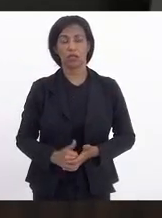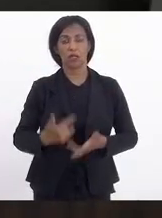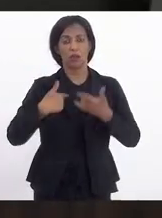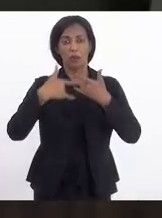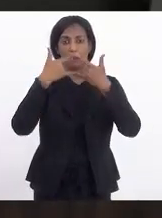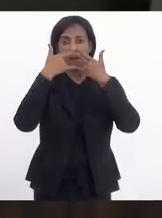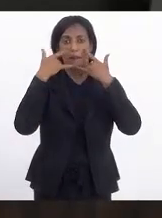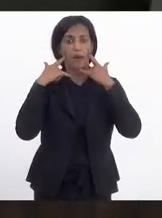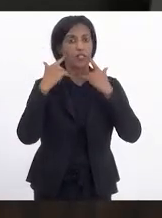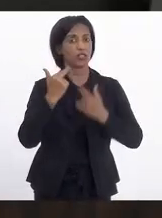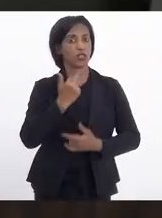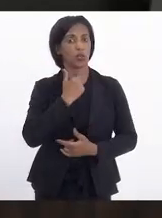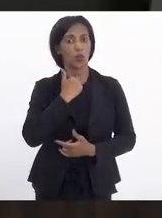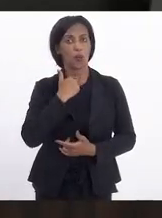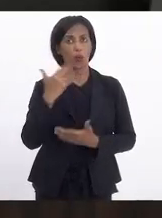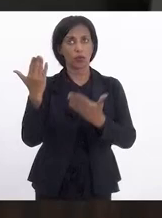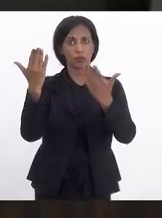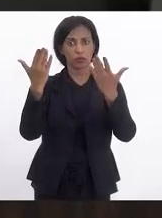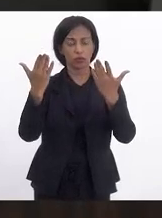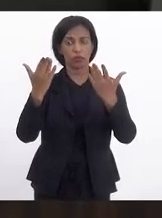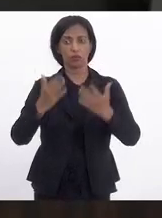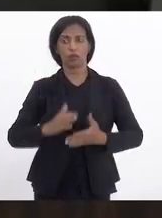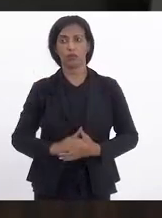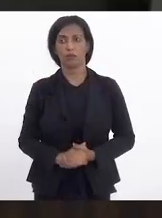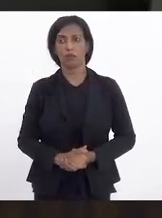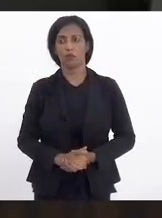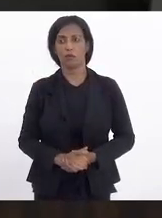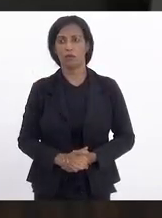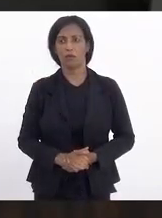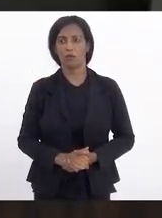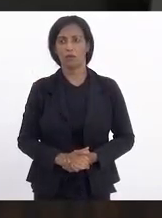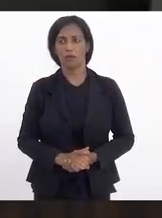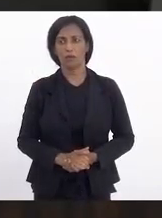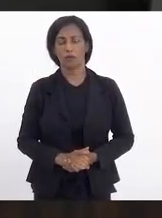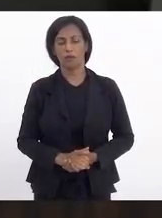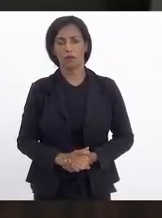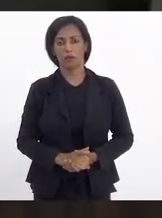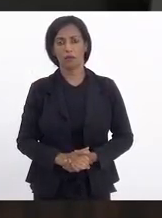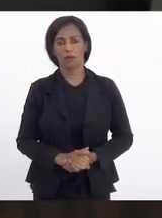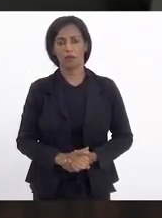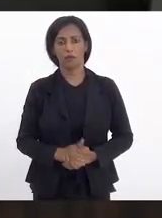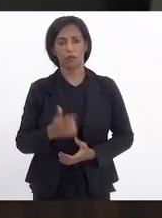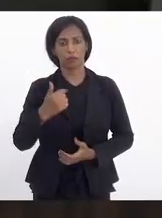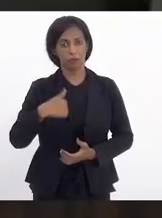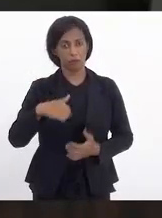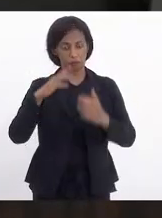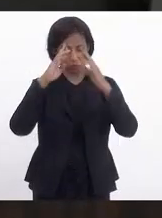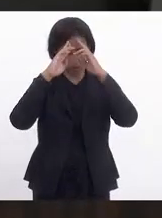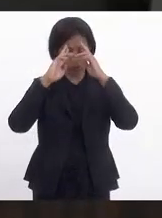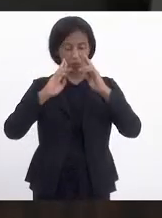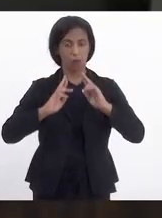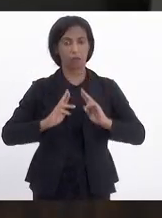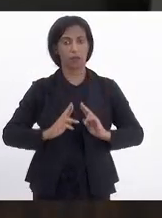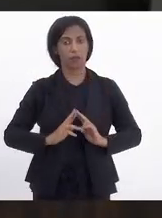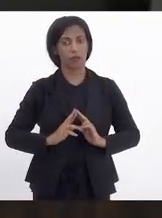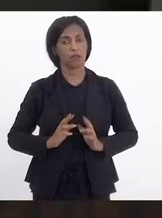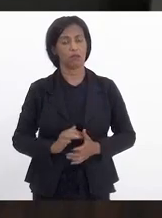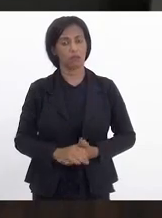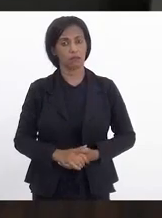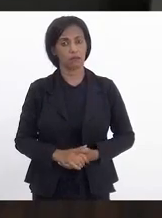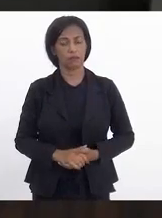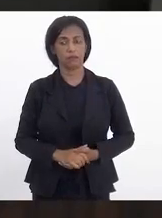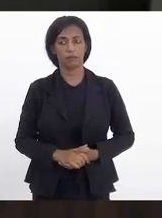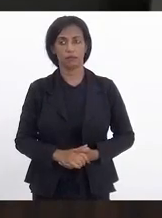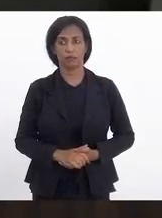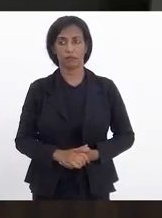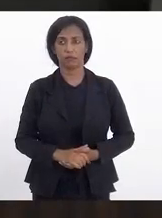nós cara não filha galerinha senhor aqui tem ordem aqui tem ordem você gosta ela não